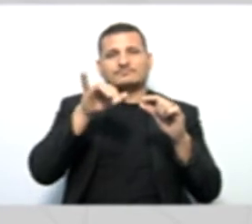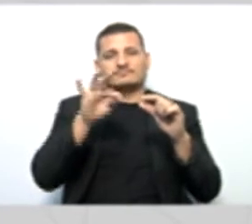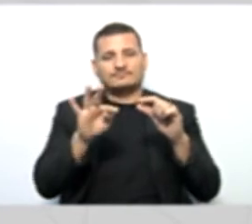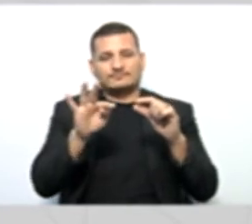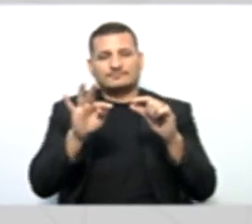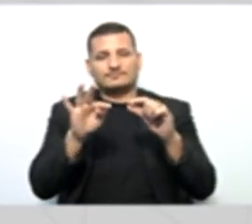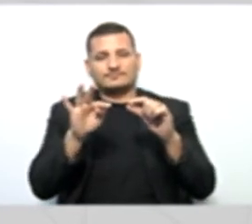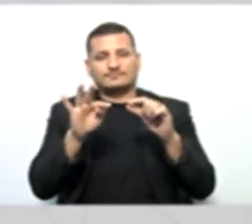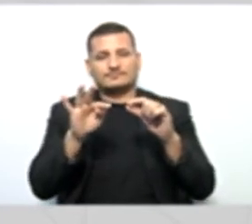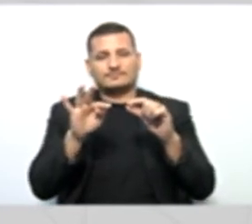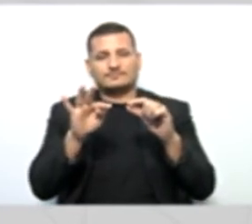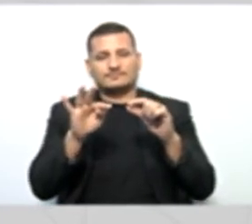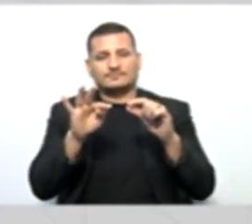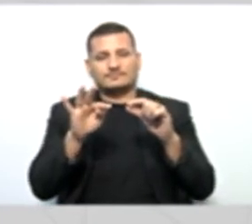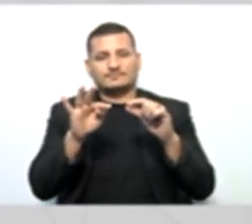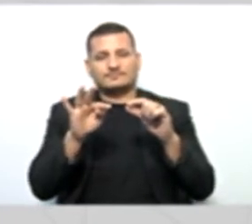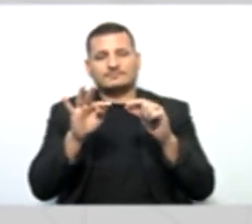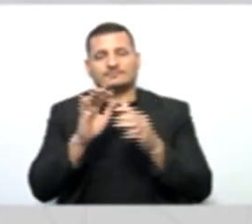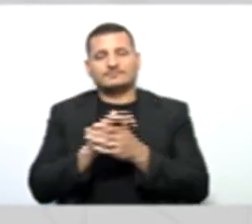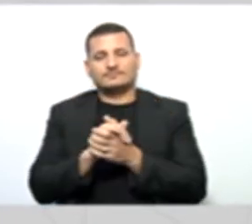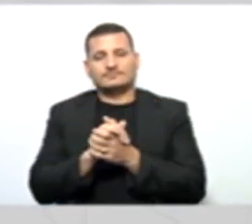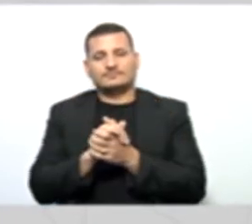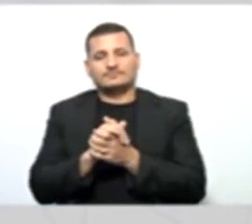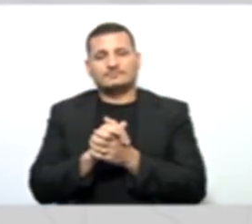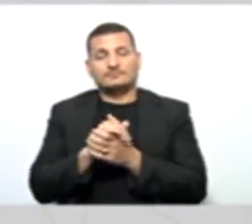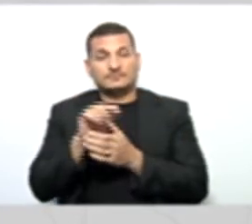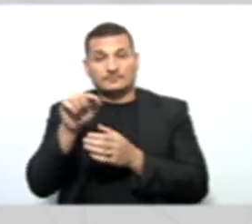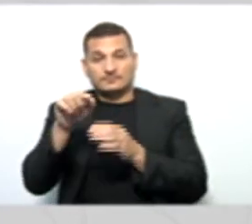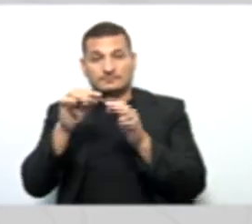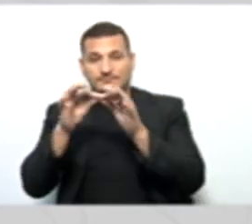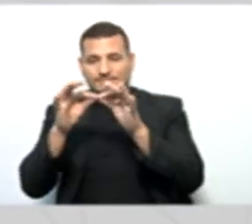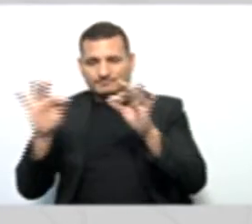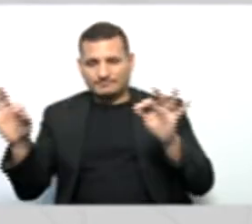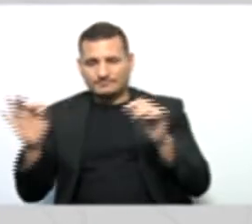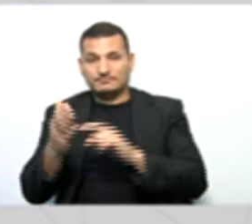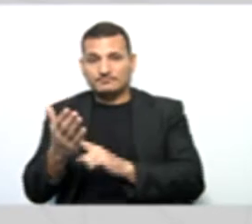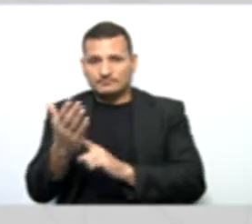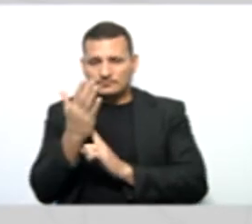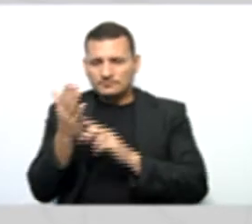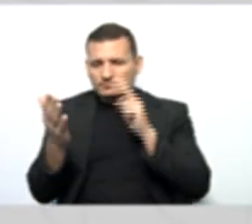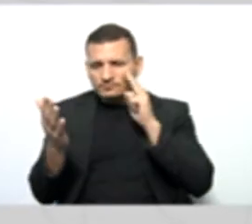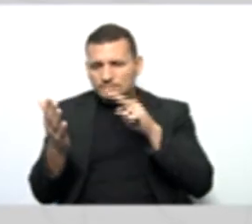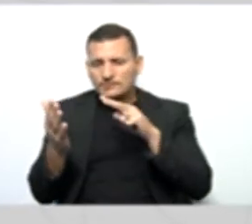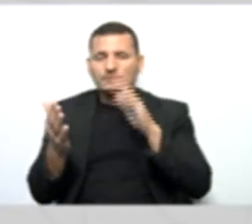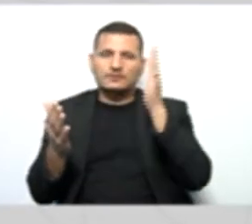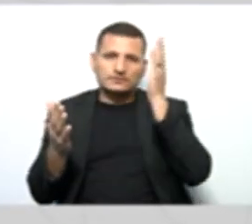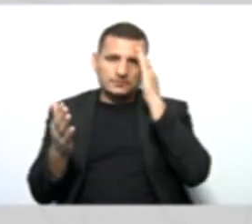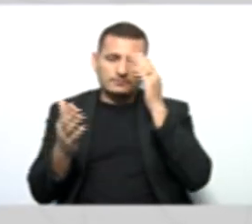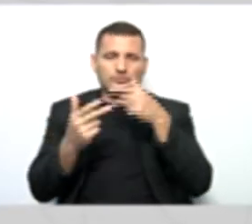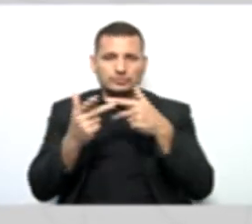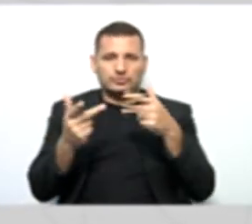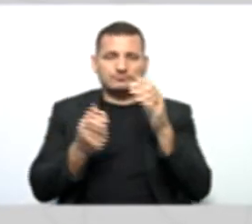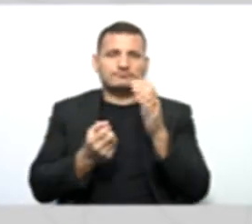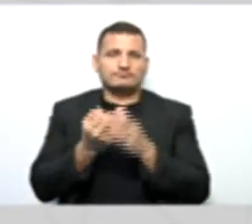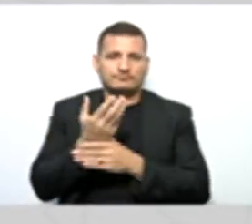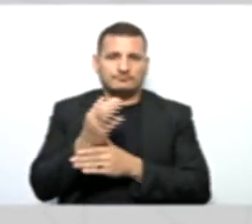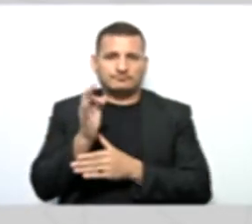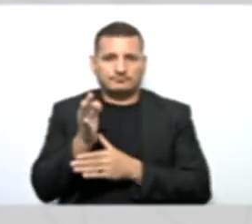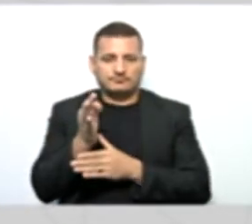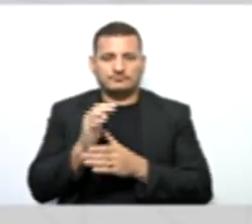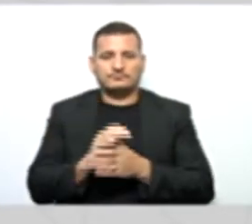construtor chamado com sucesso. Quando essa mensagem aparecer aqui, o usuário vai saber que o objeto foi criado.